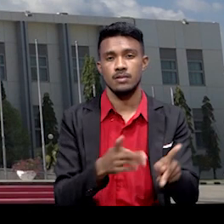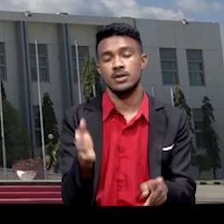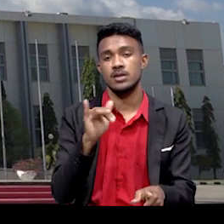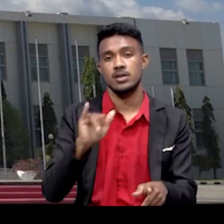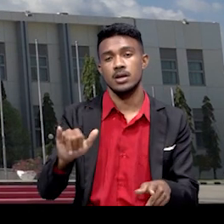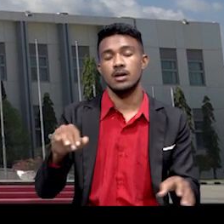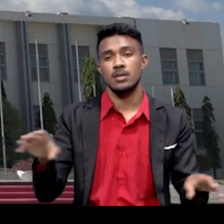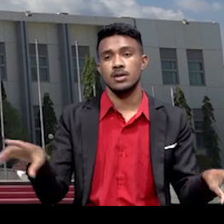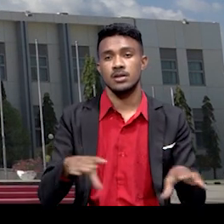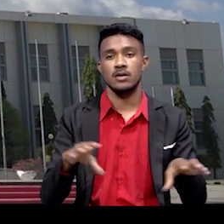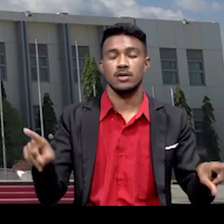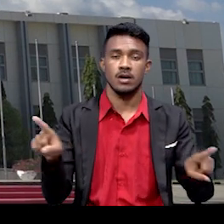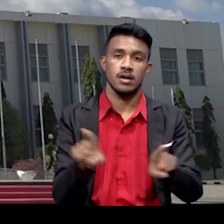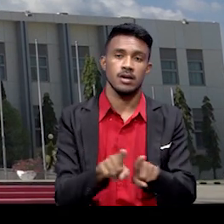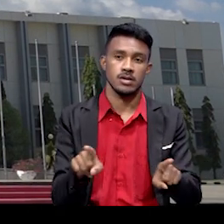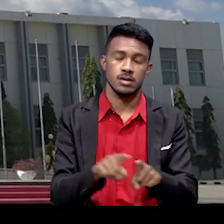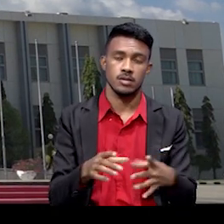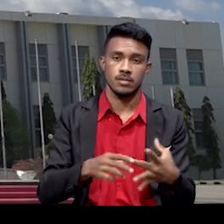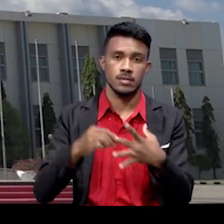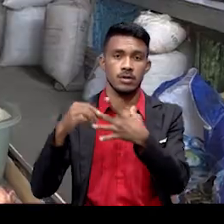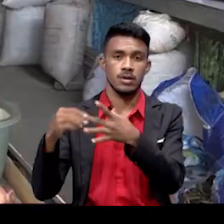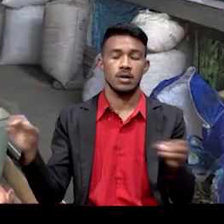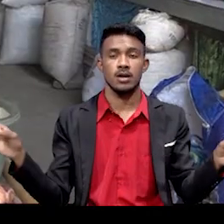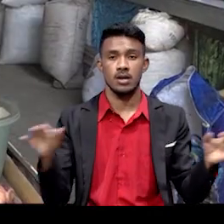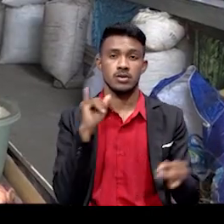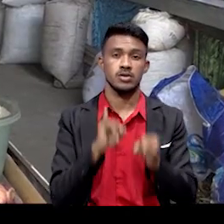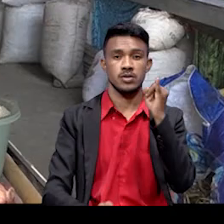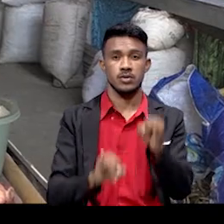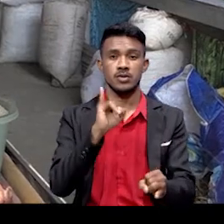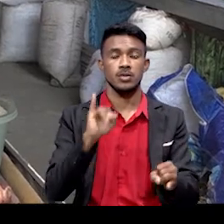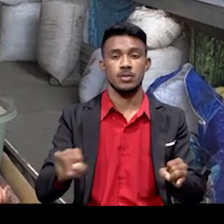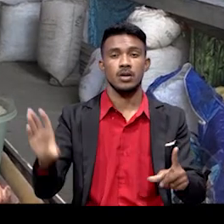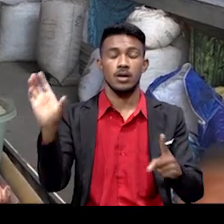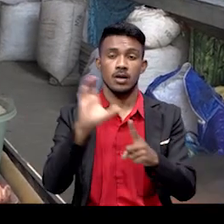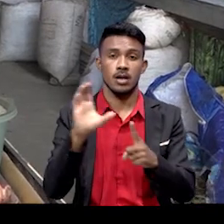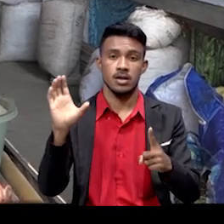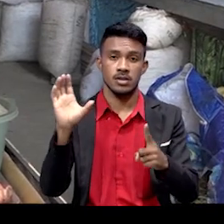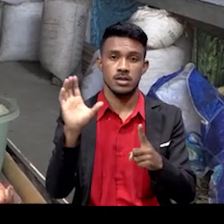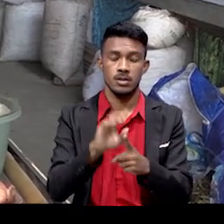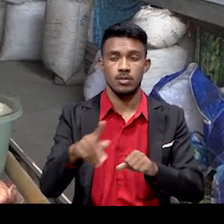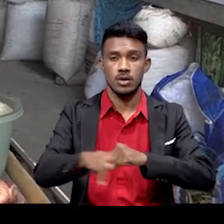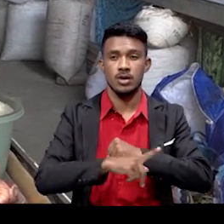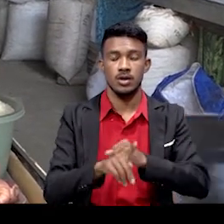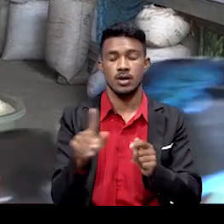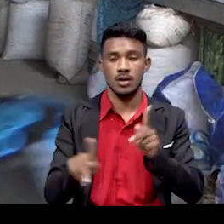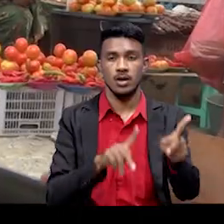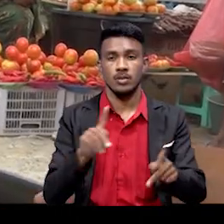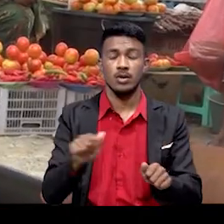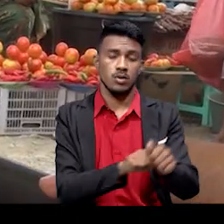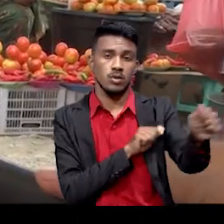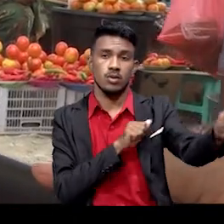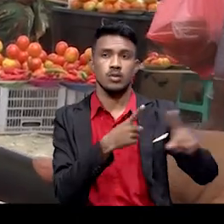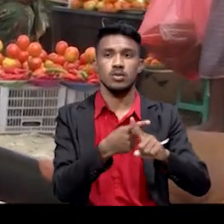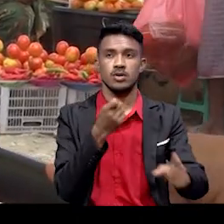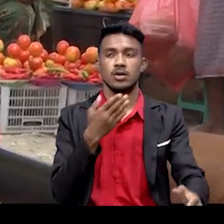ne hanesan privilegio existional ne balaia justificação ba classe política enquanto cidadão sidok hosi